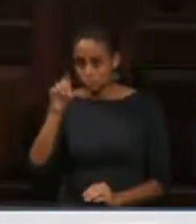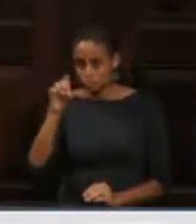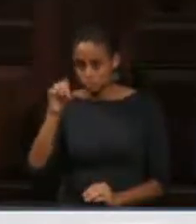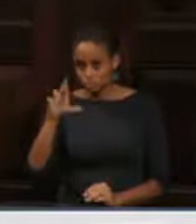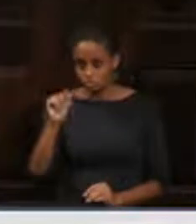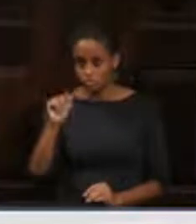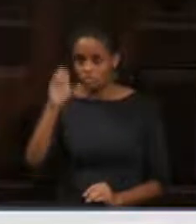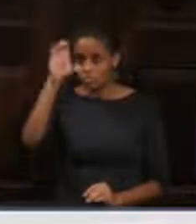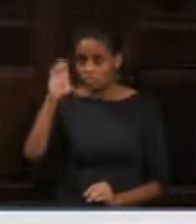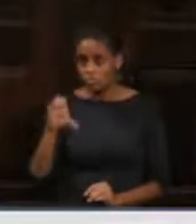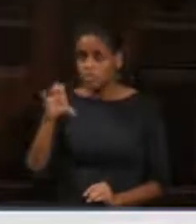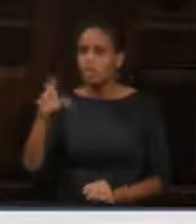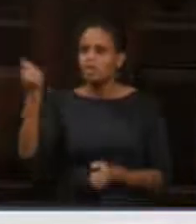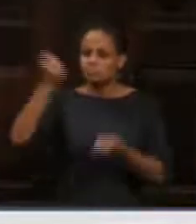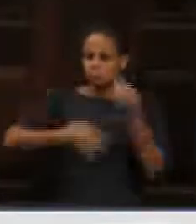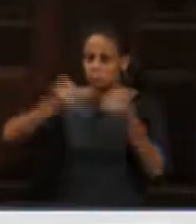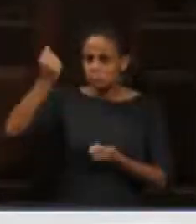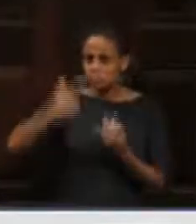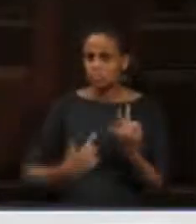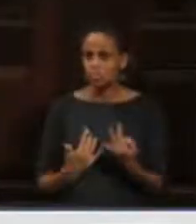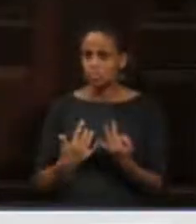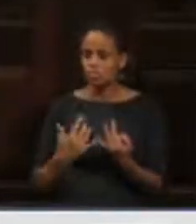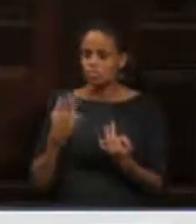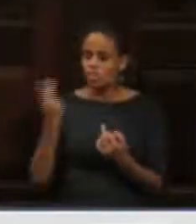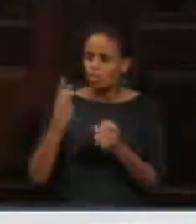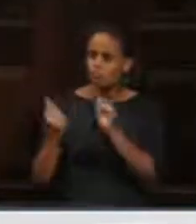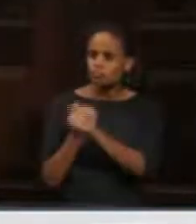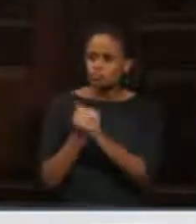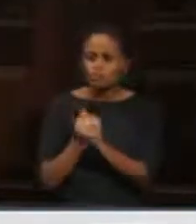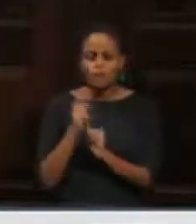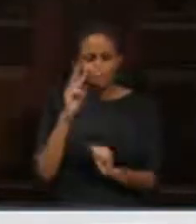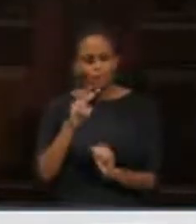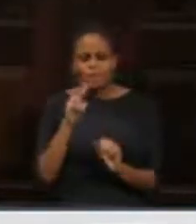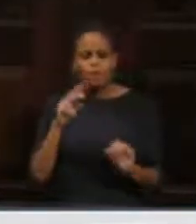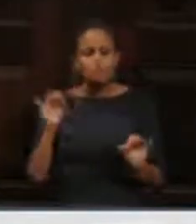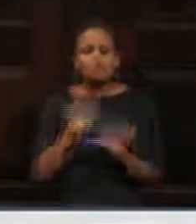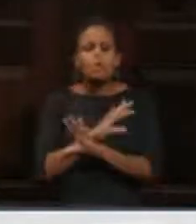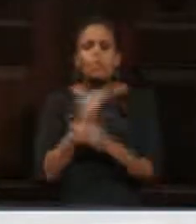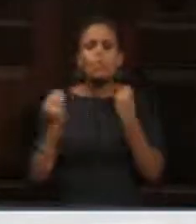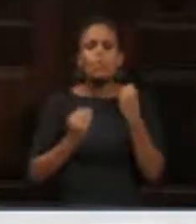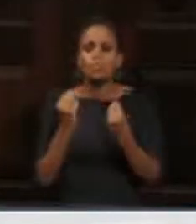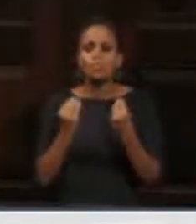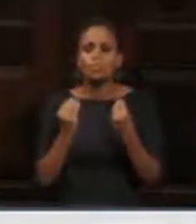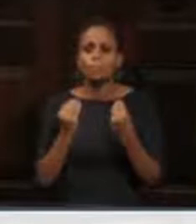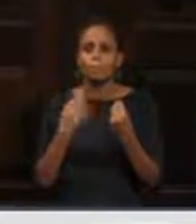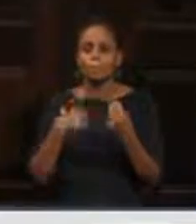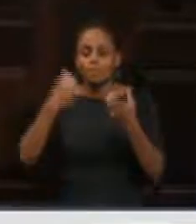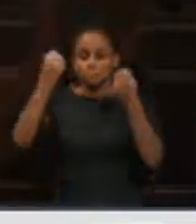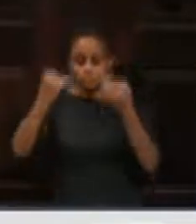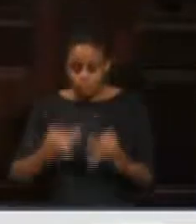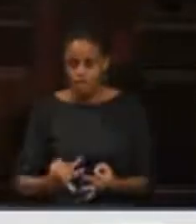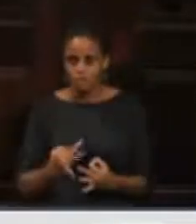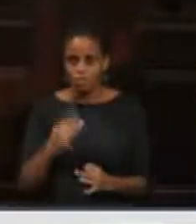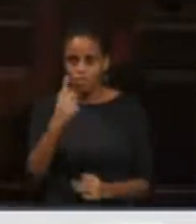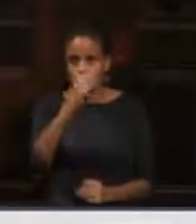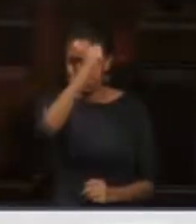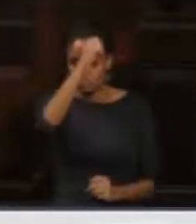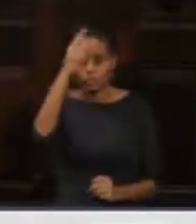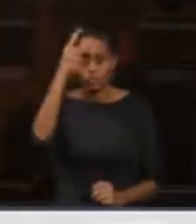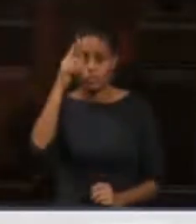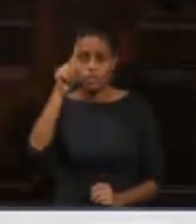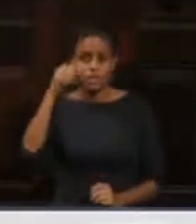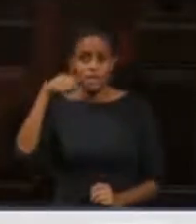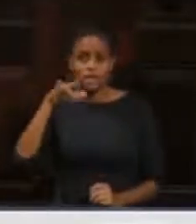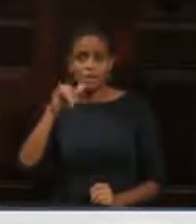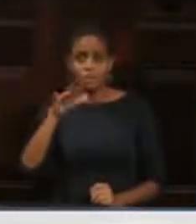soluções. Então, eu queria dizer uma coisa bem clara ao prefeito de Queimados. Já